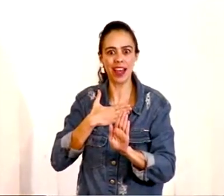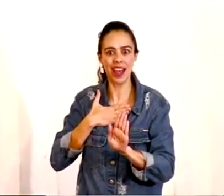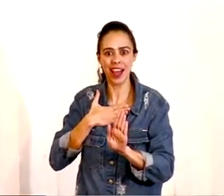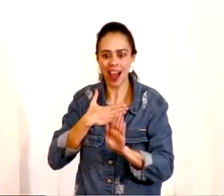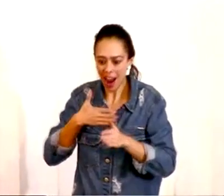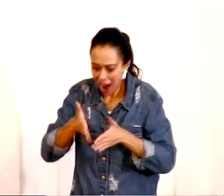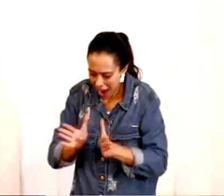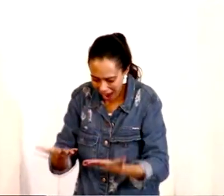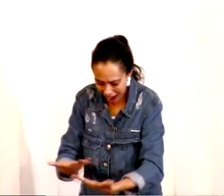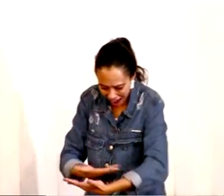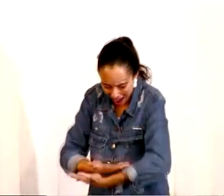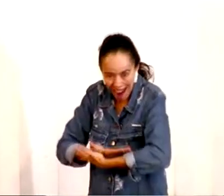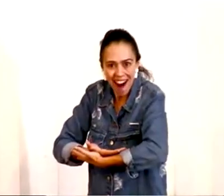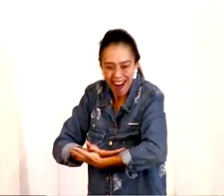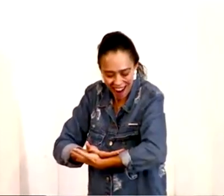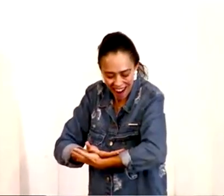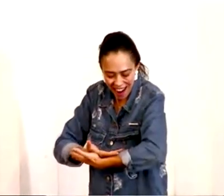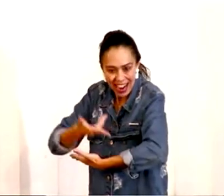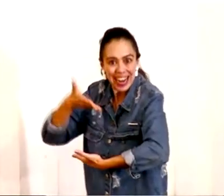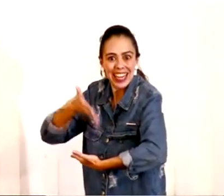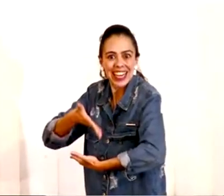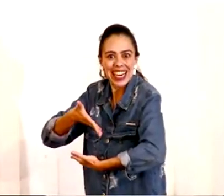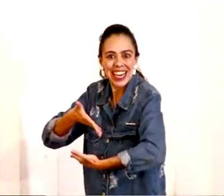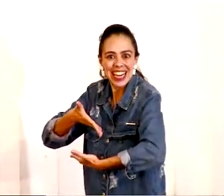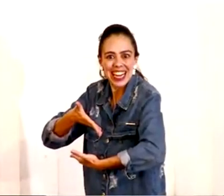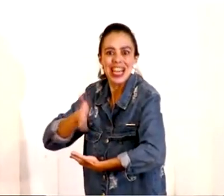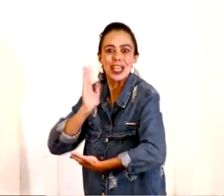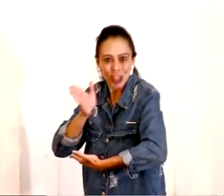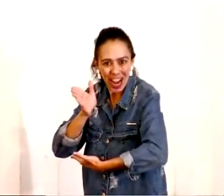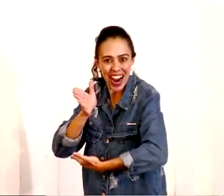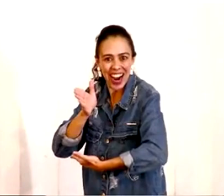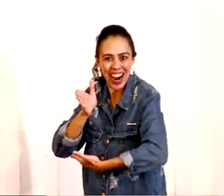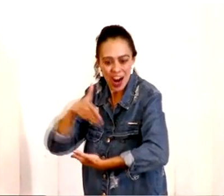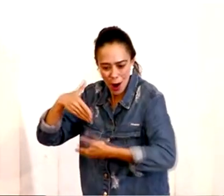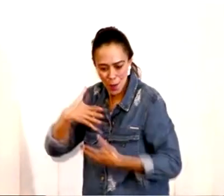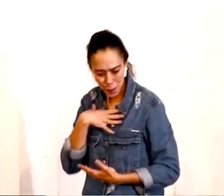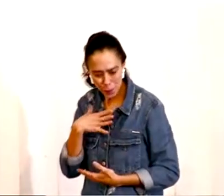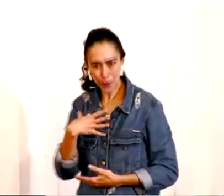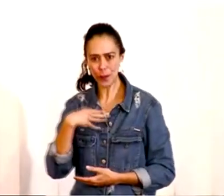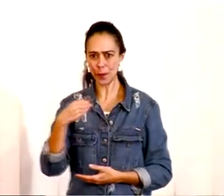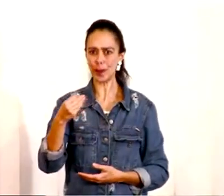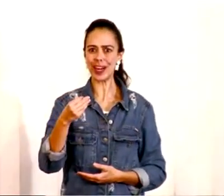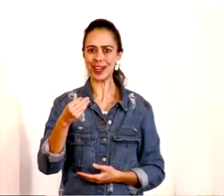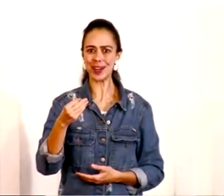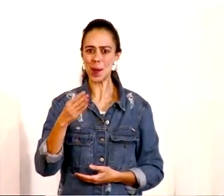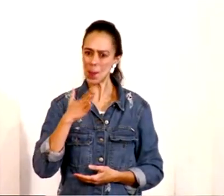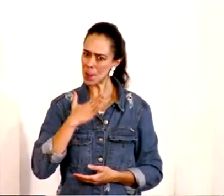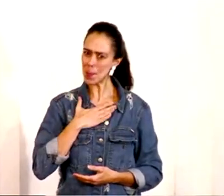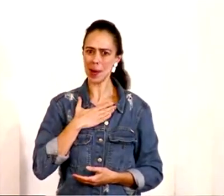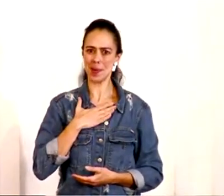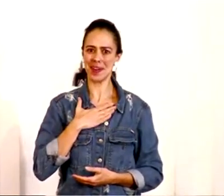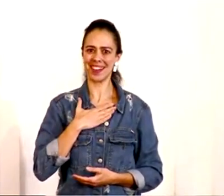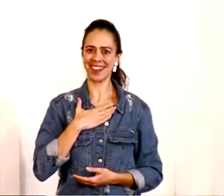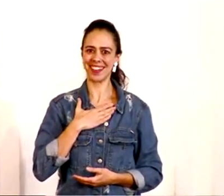Caim, possivelmente, seria a semente da mulher.